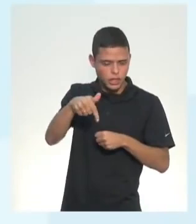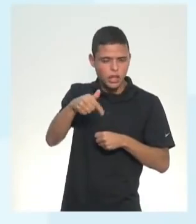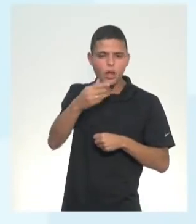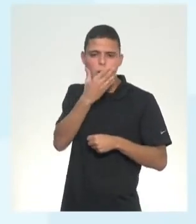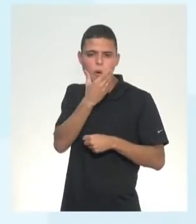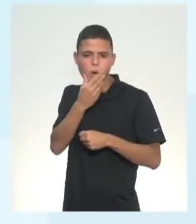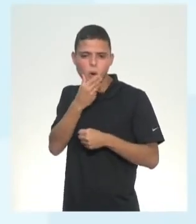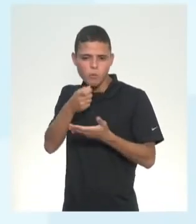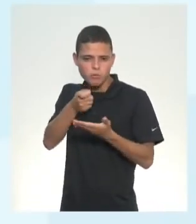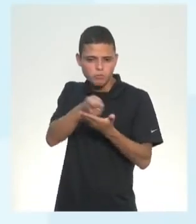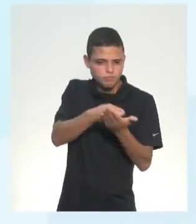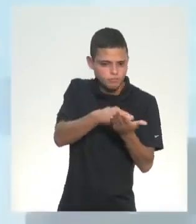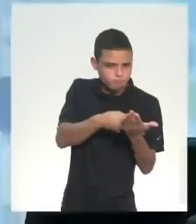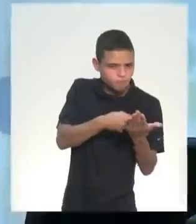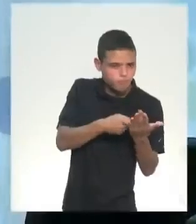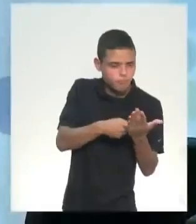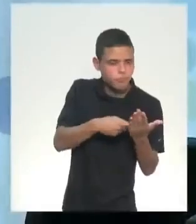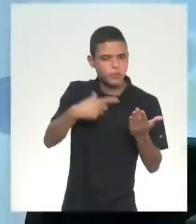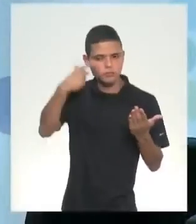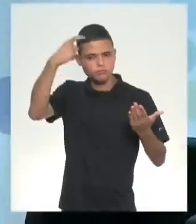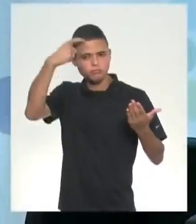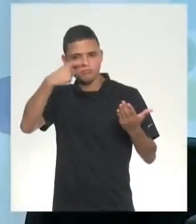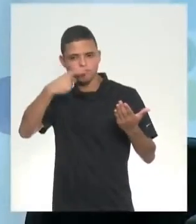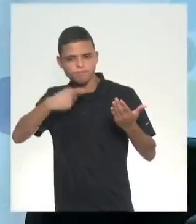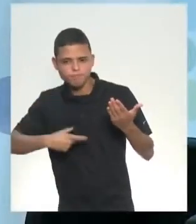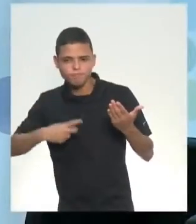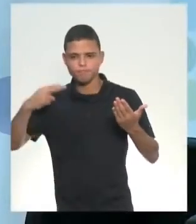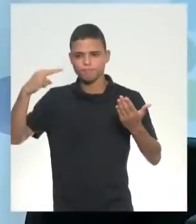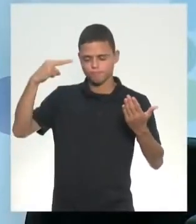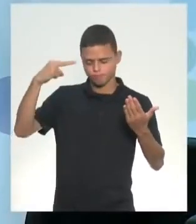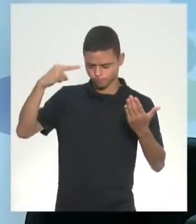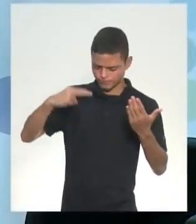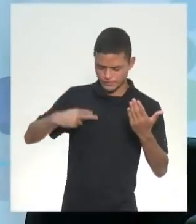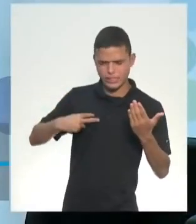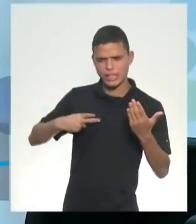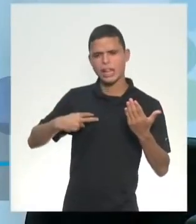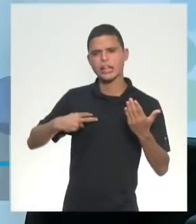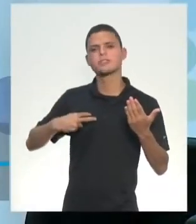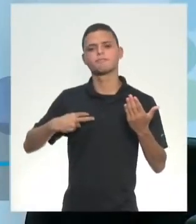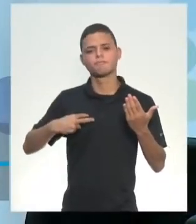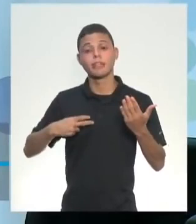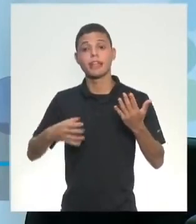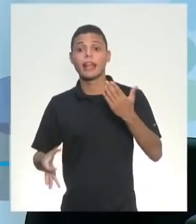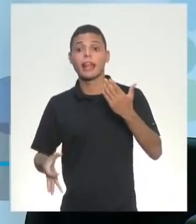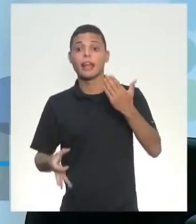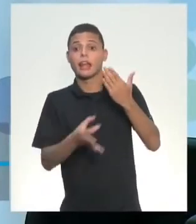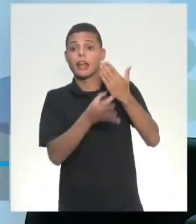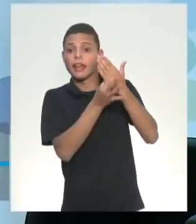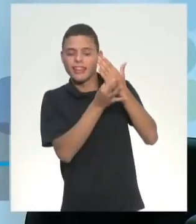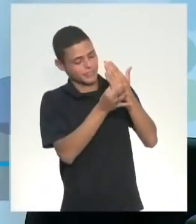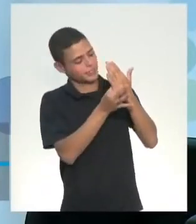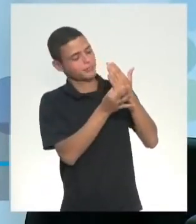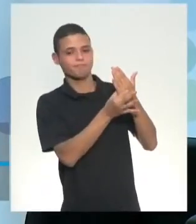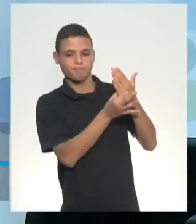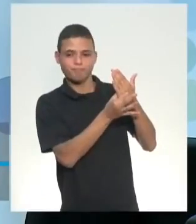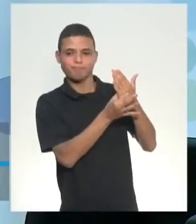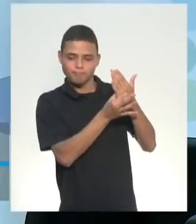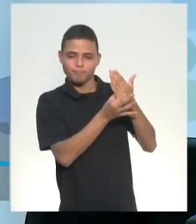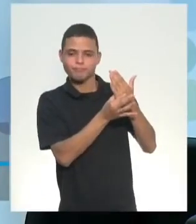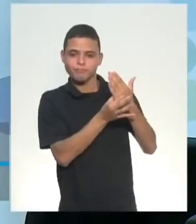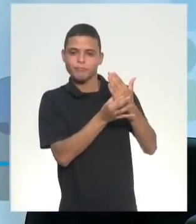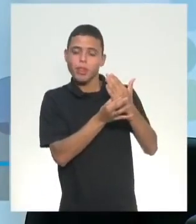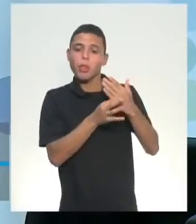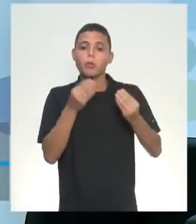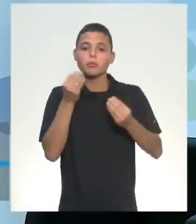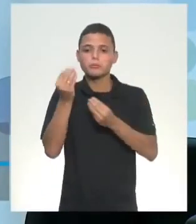tem de si mesmo? Né? Ele já se escracha, né, gente? Ele é realista, ele não se apresenta,